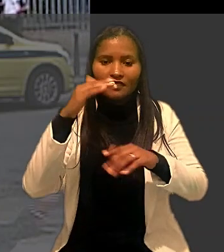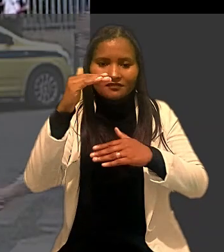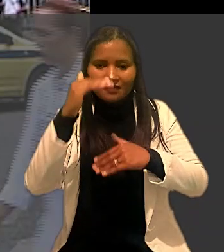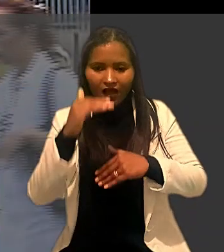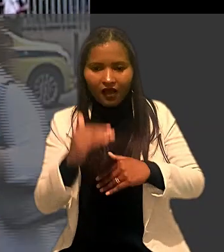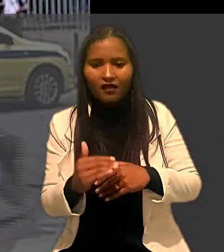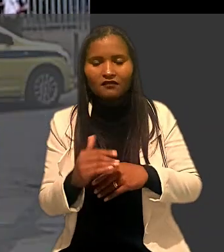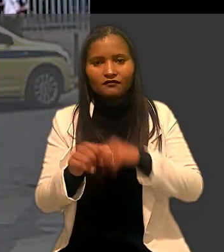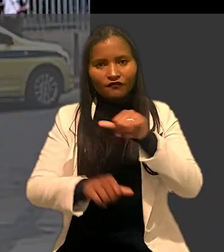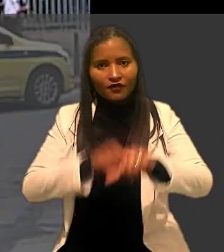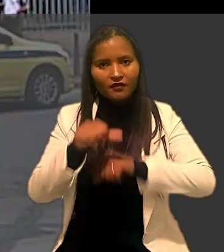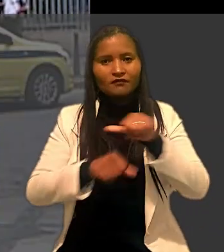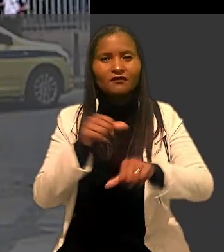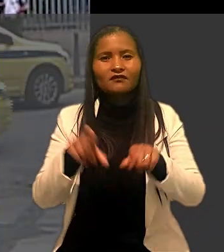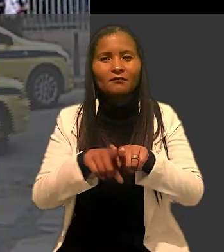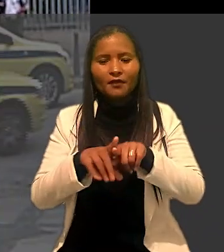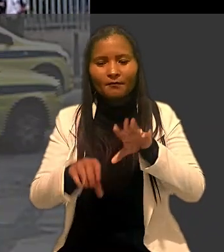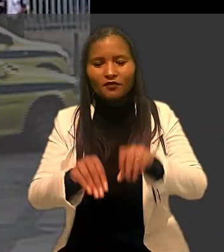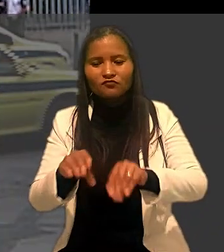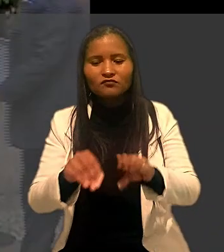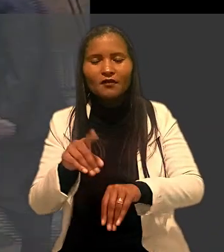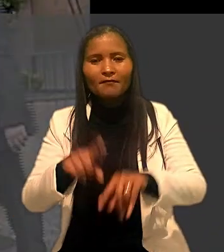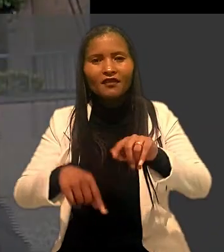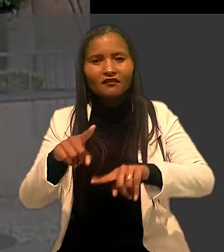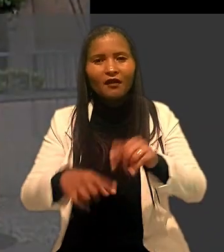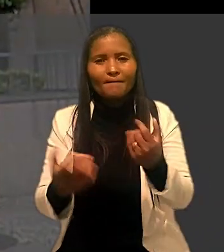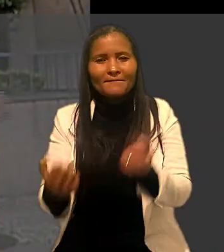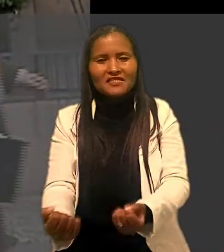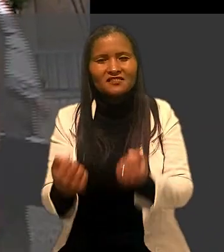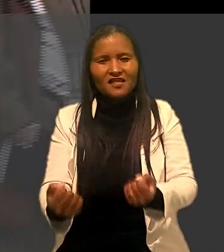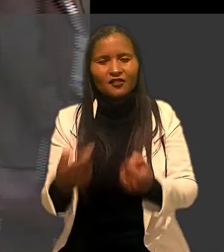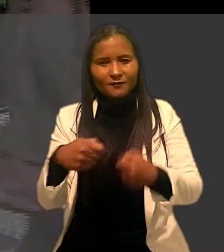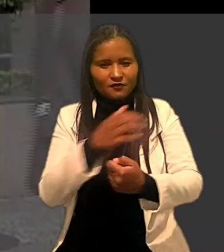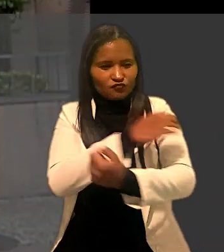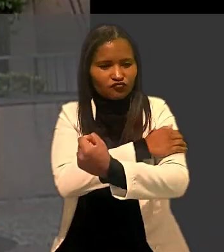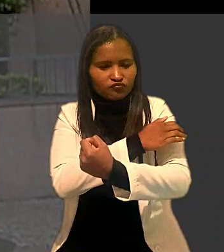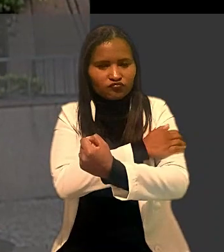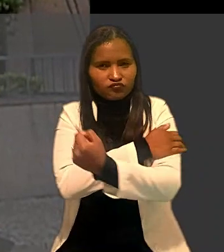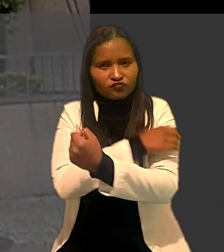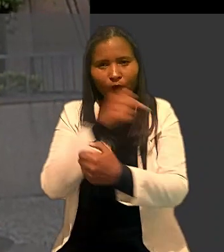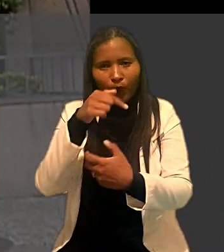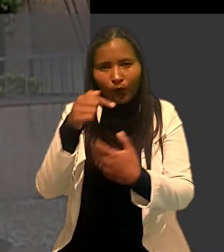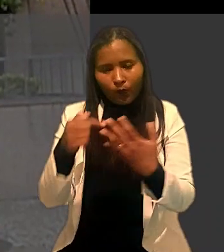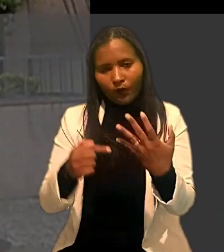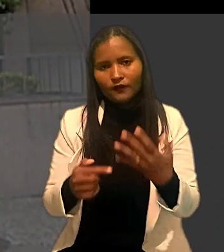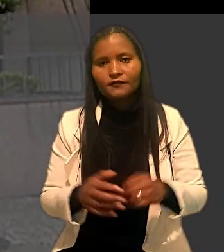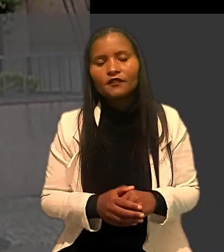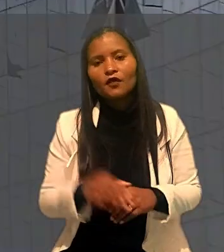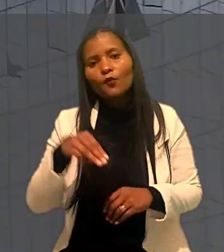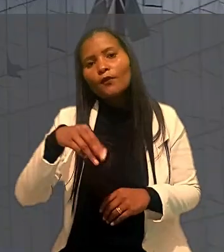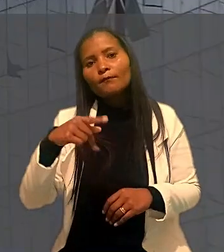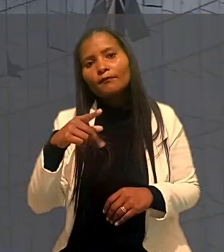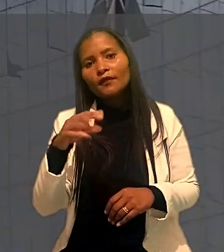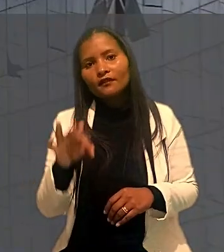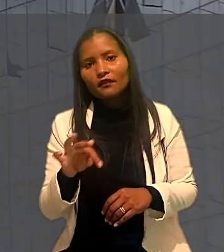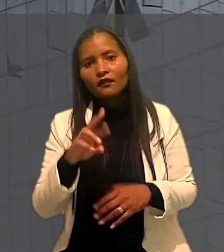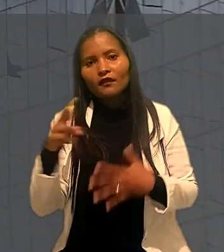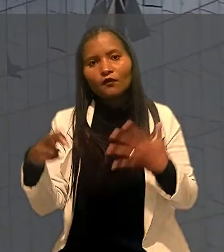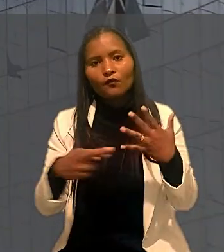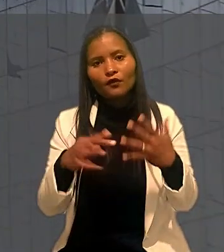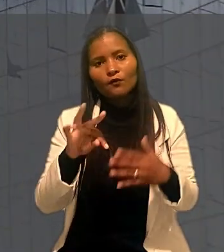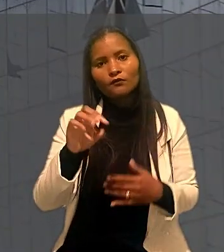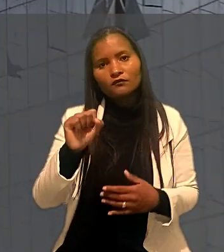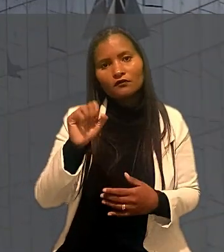revezamento e do manuseio de equipamentos pesados, que exigem força física, entre outras peculiaridades. O MPT,